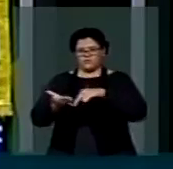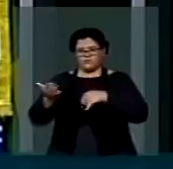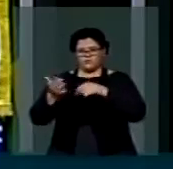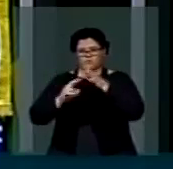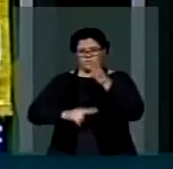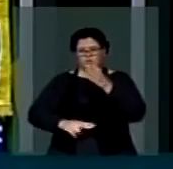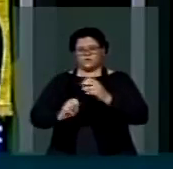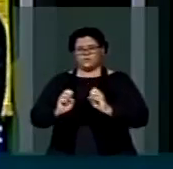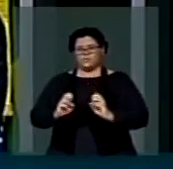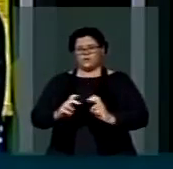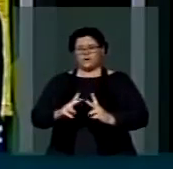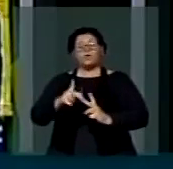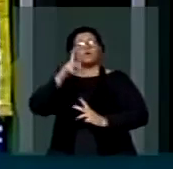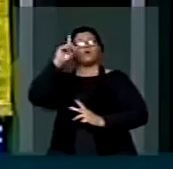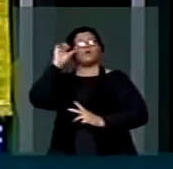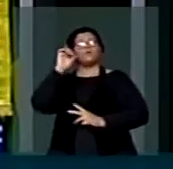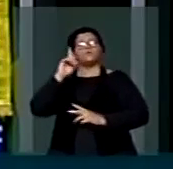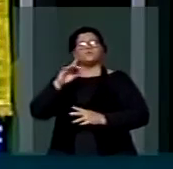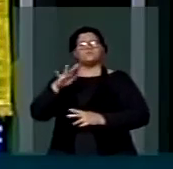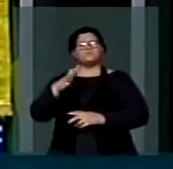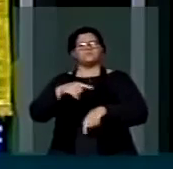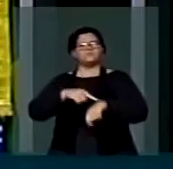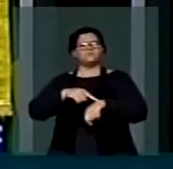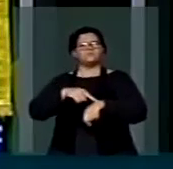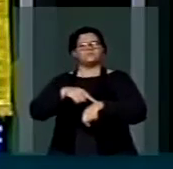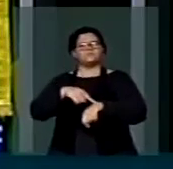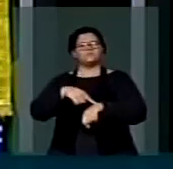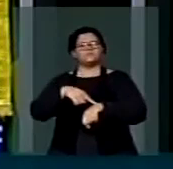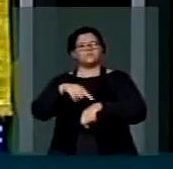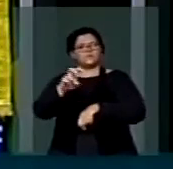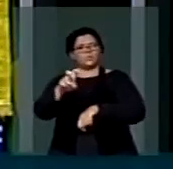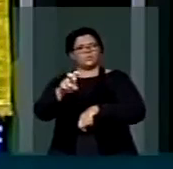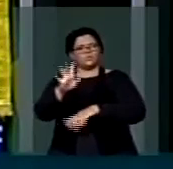Ontem, por volta das 17 horas,